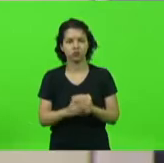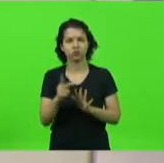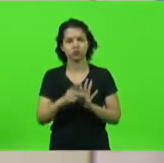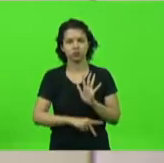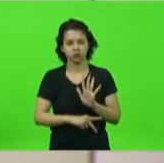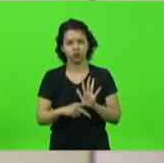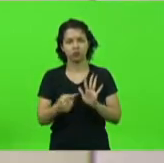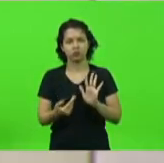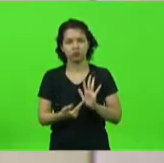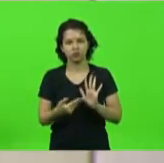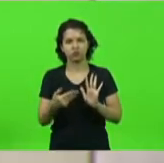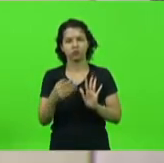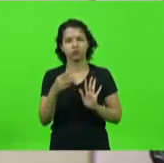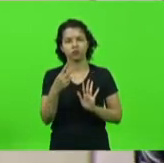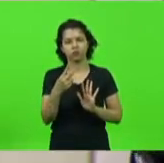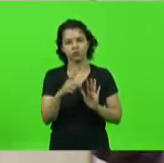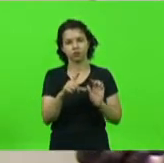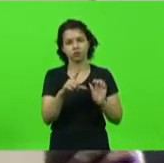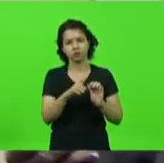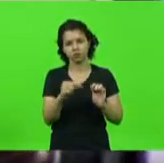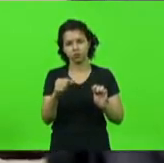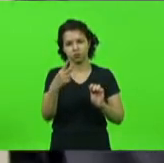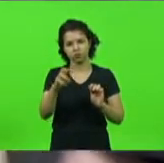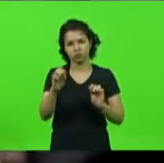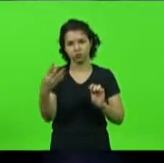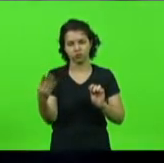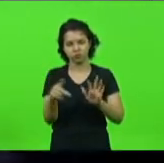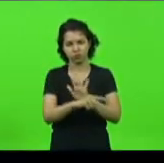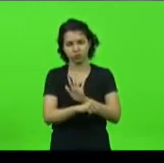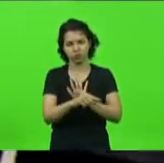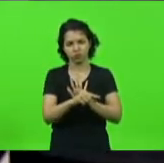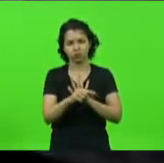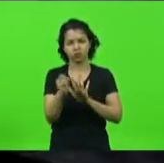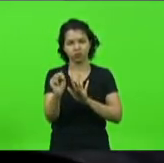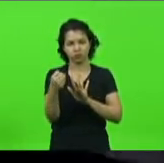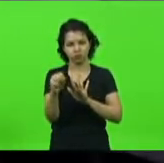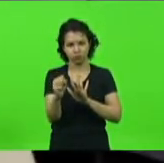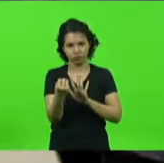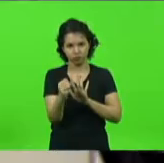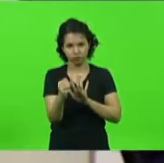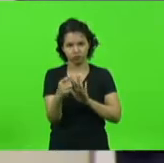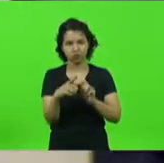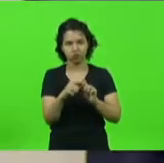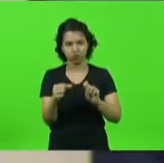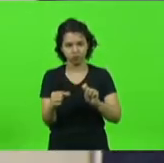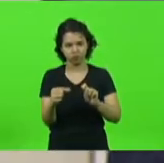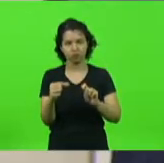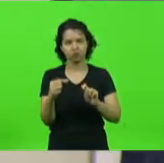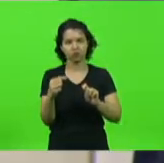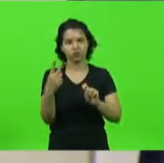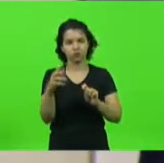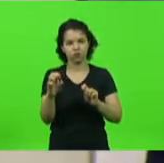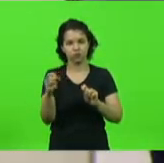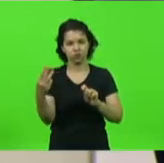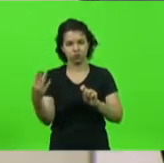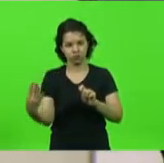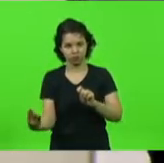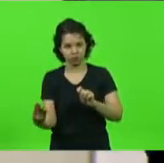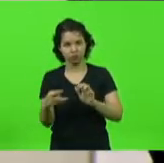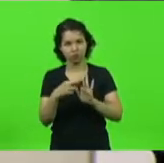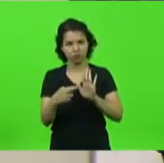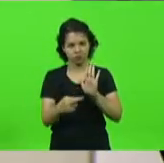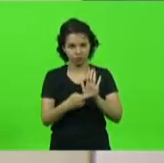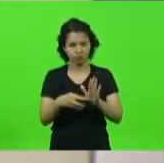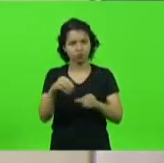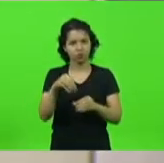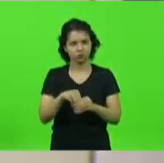artigo 204, inciso 8º, cumulado com o artigo 234, ambos do regimento interno, requerem